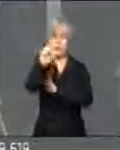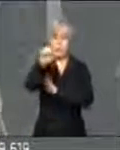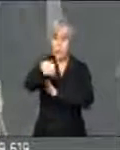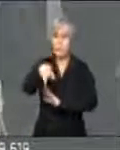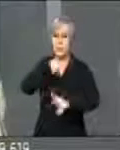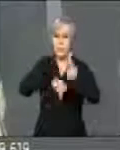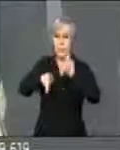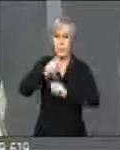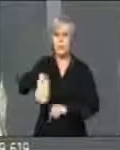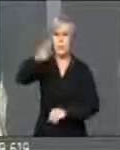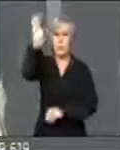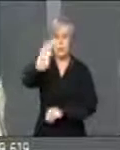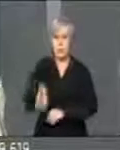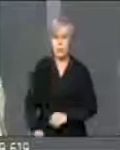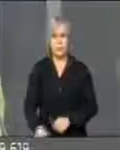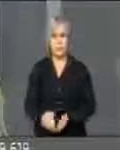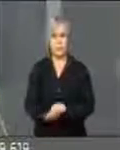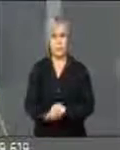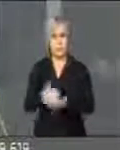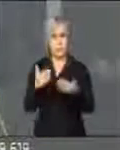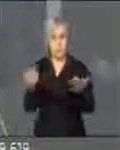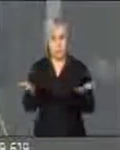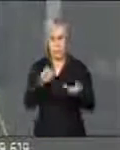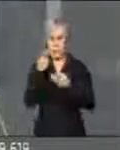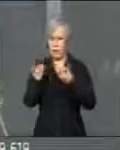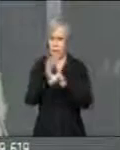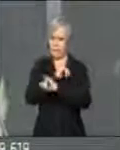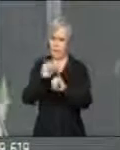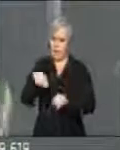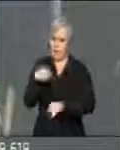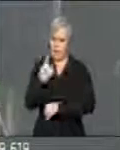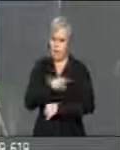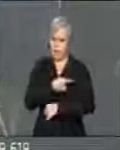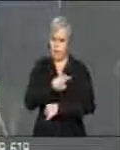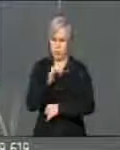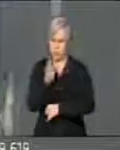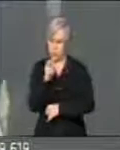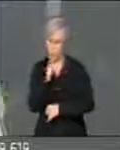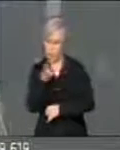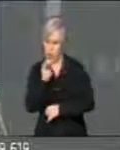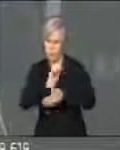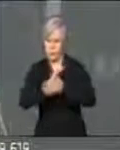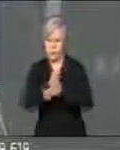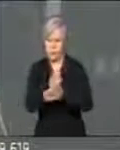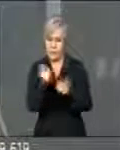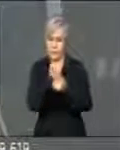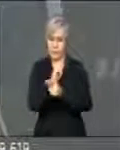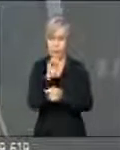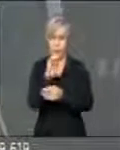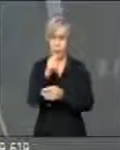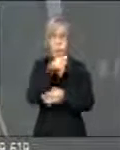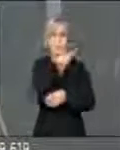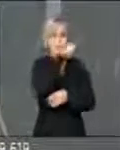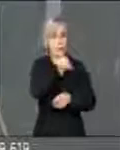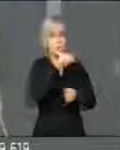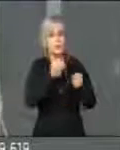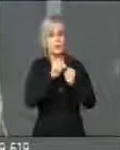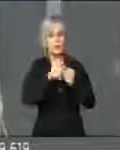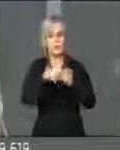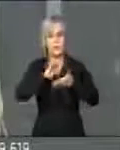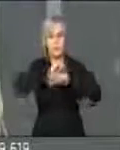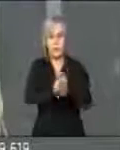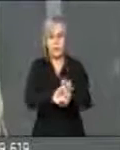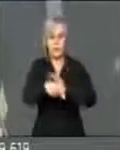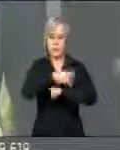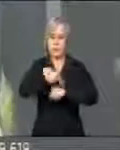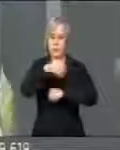sim a população brasileira. Então não venham jogar sobre nós a pecha de golpe, Golpe foi o que os senhores fizeram com o nosso